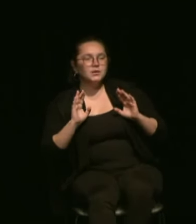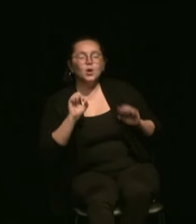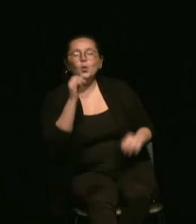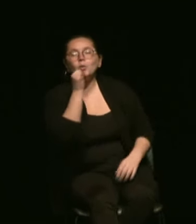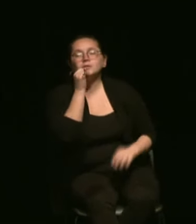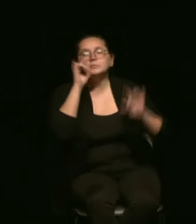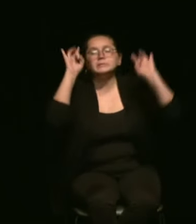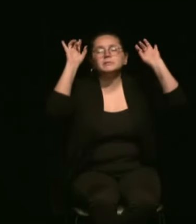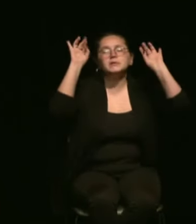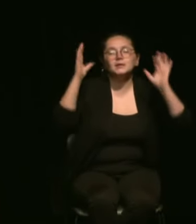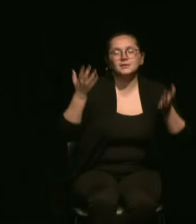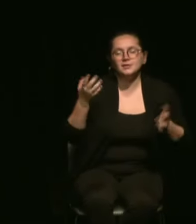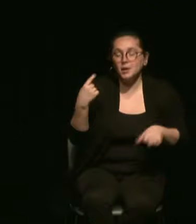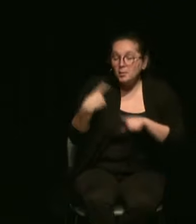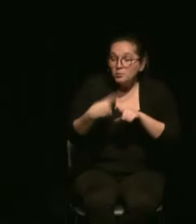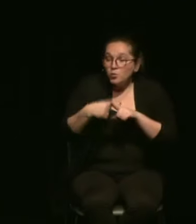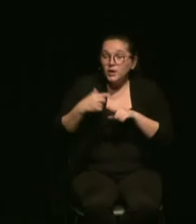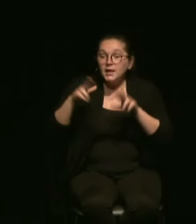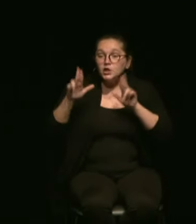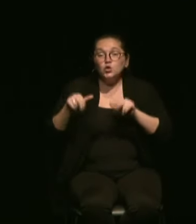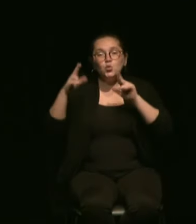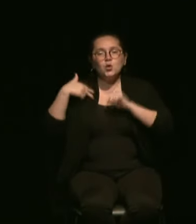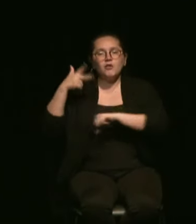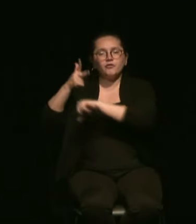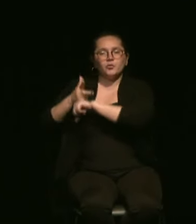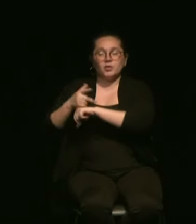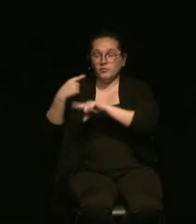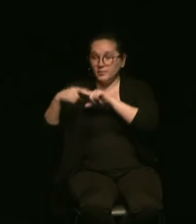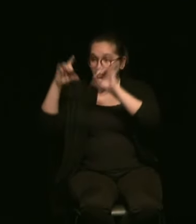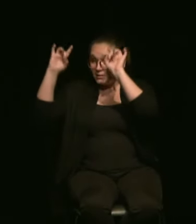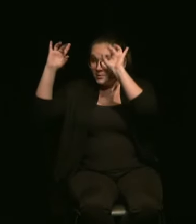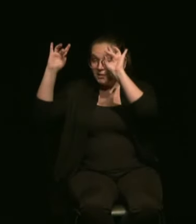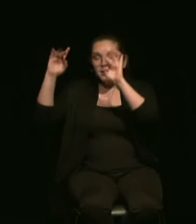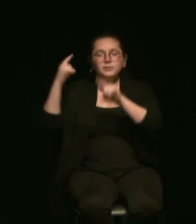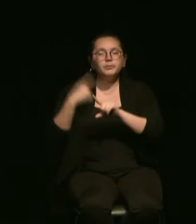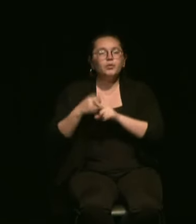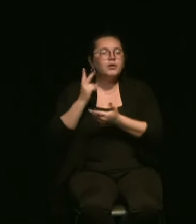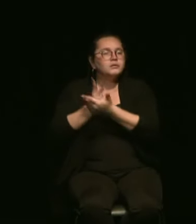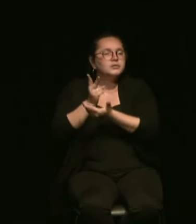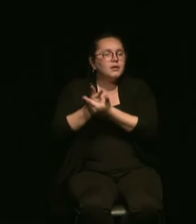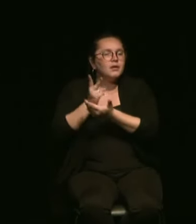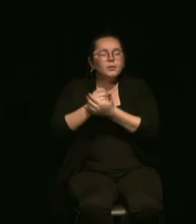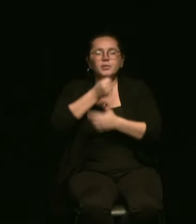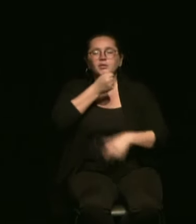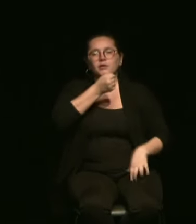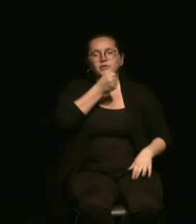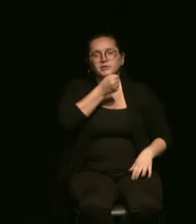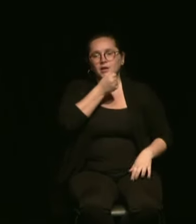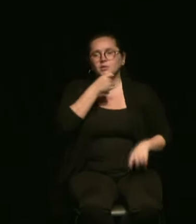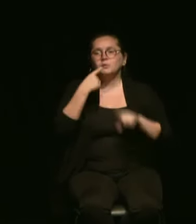especialista. Por que ele nunca filmava especialista? Porque o especialista está sendo entrevistado em função